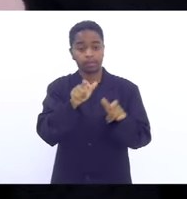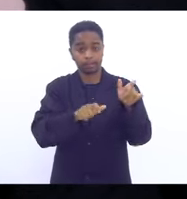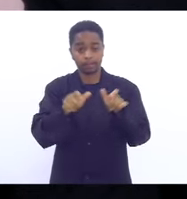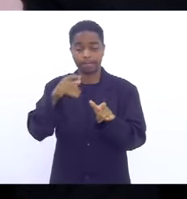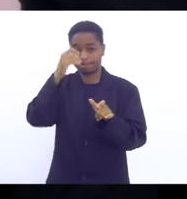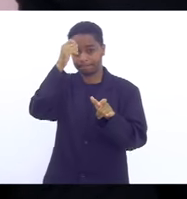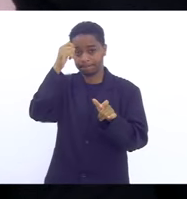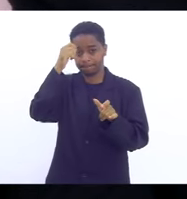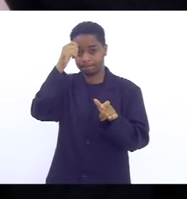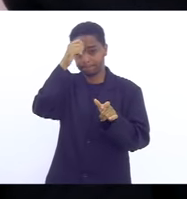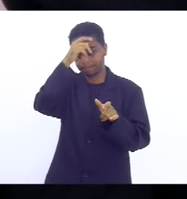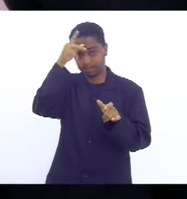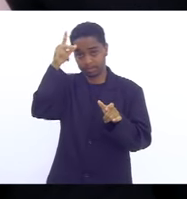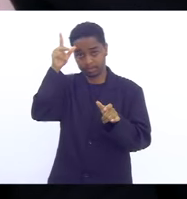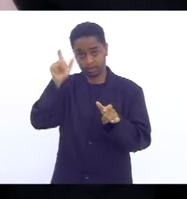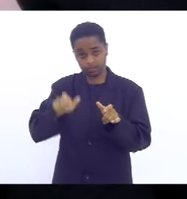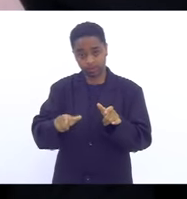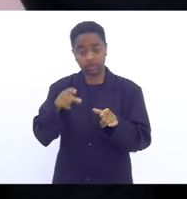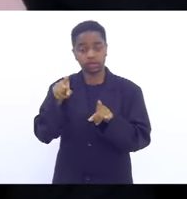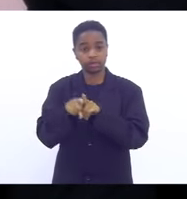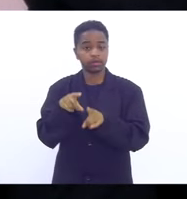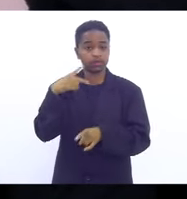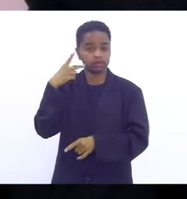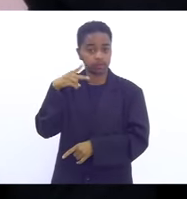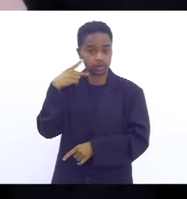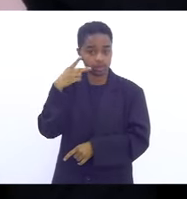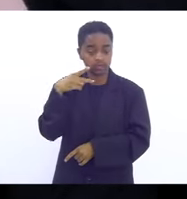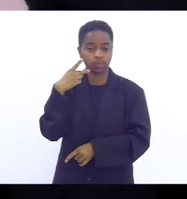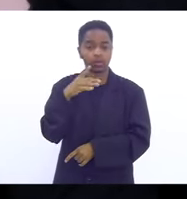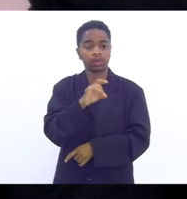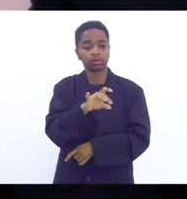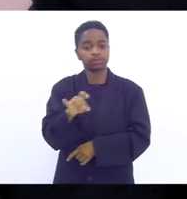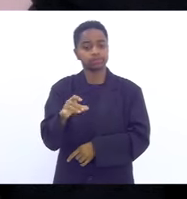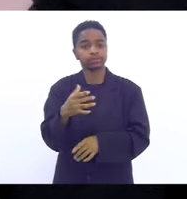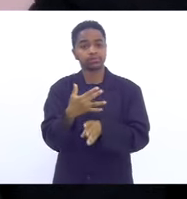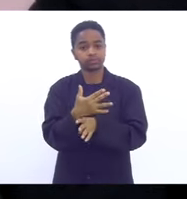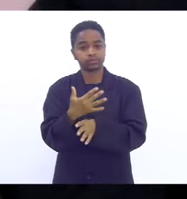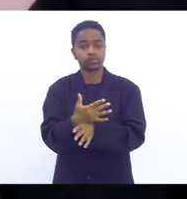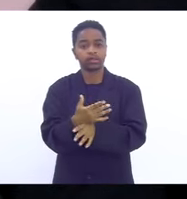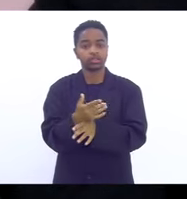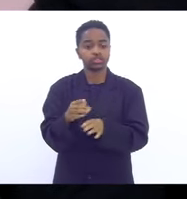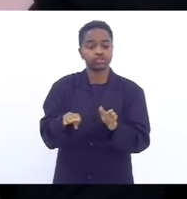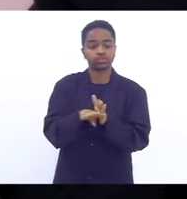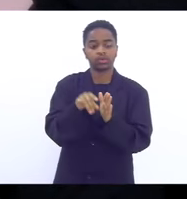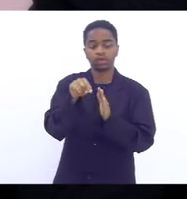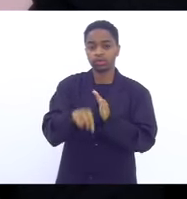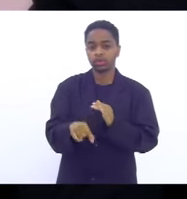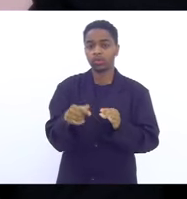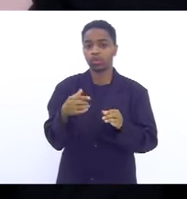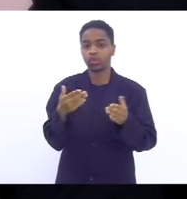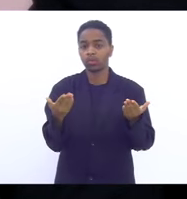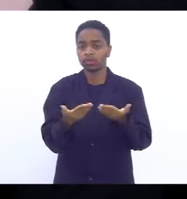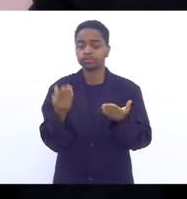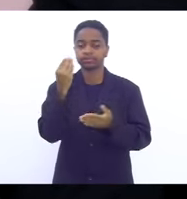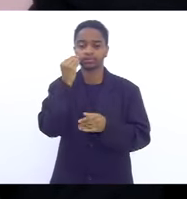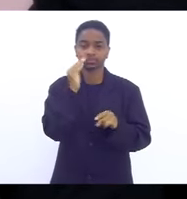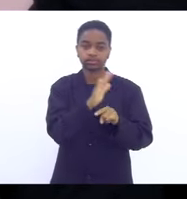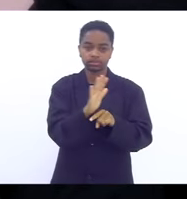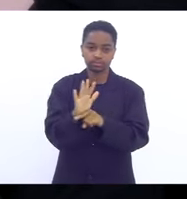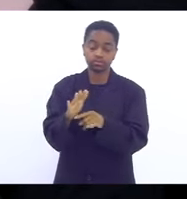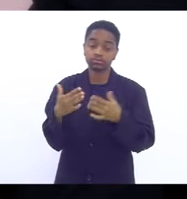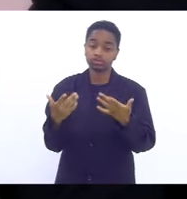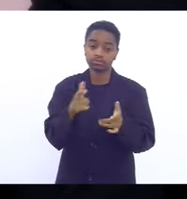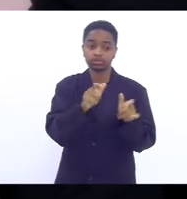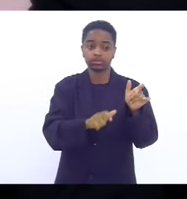junto aos deputados, os vereadores também saíram de cidades, saíram distante para vir para cá, para ajudar. Então, os deputados